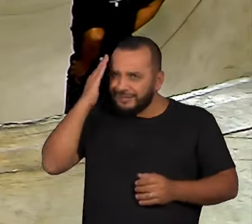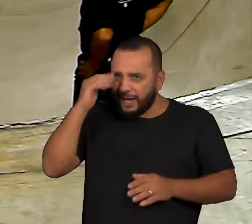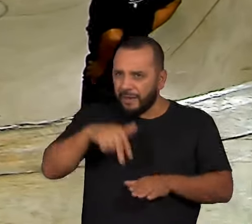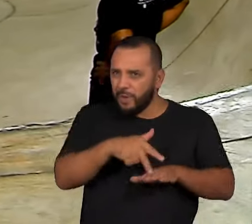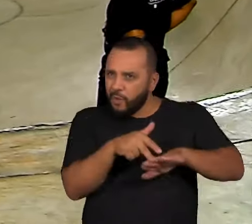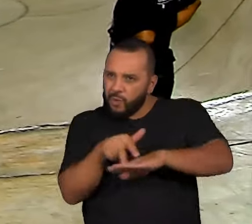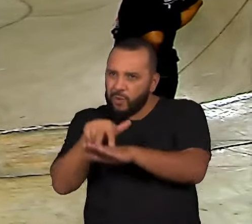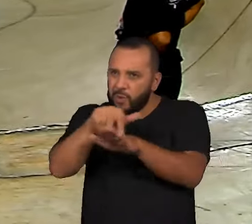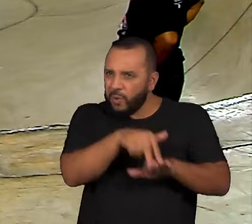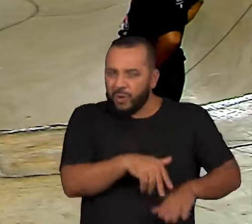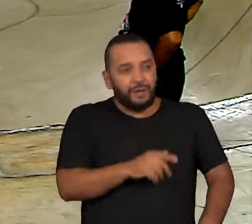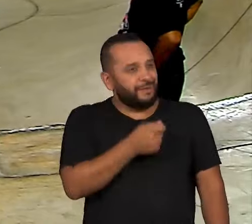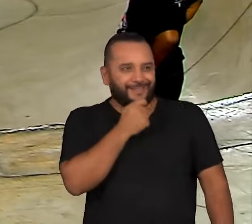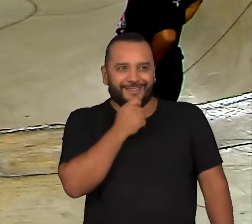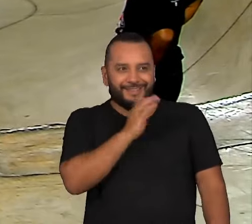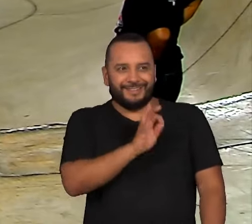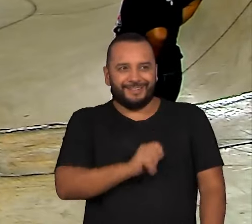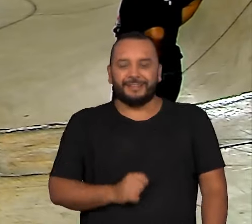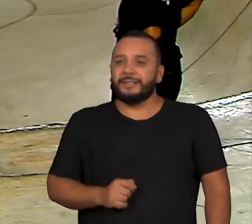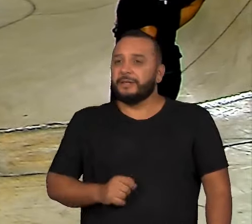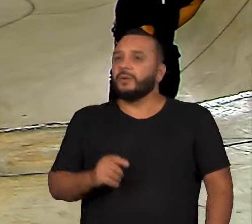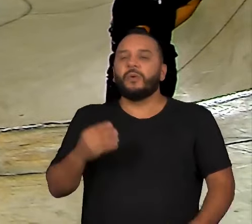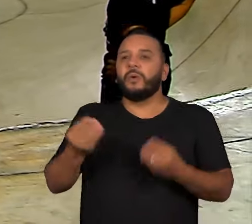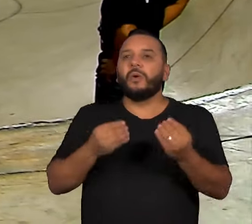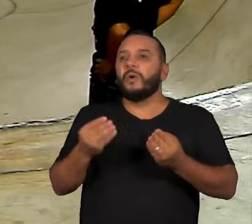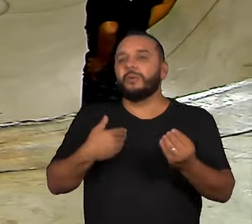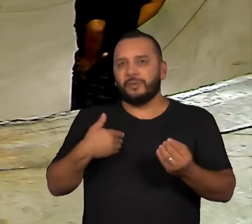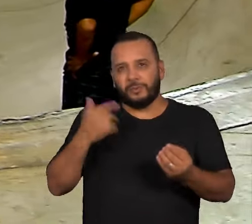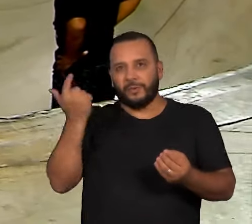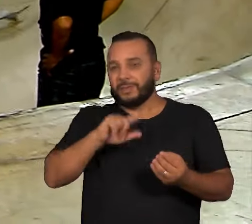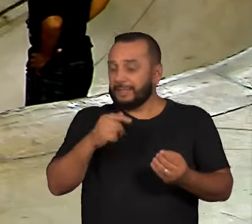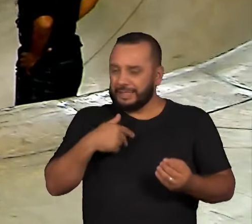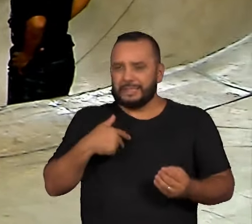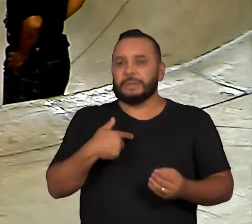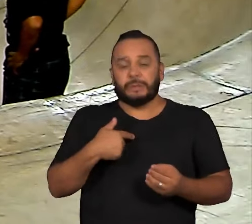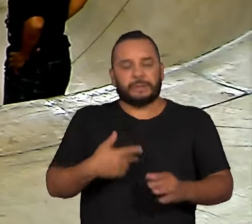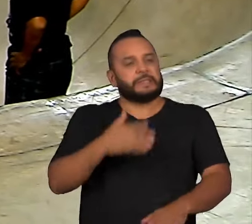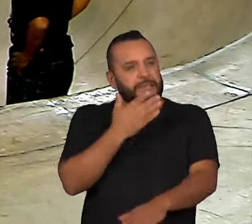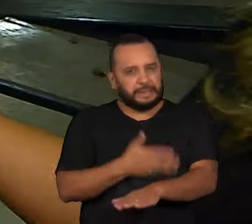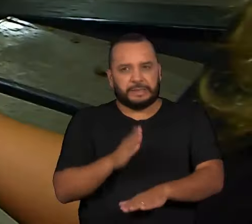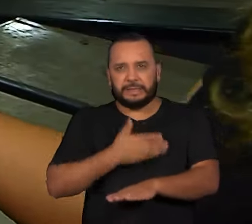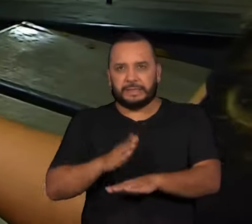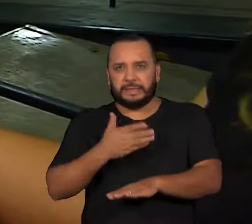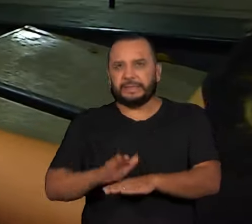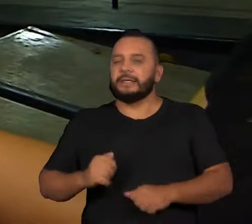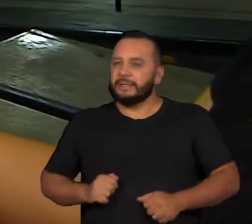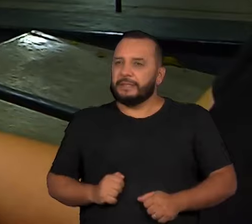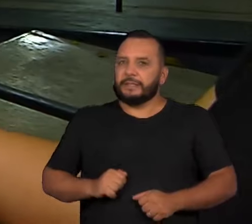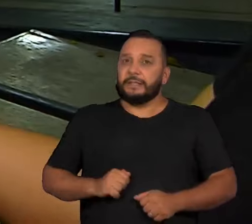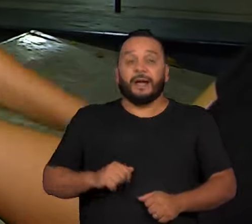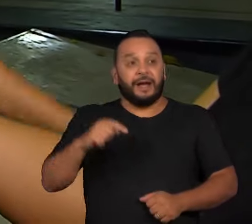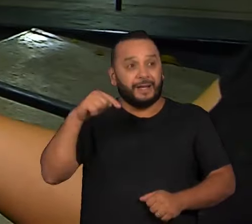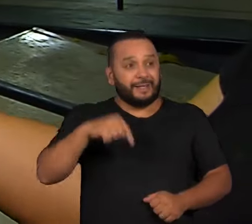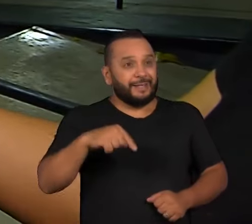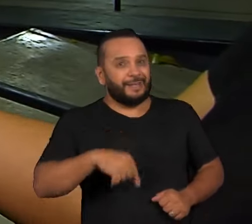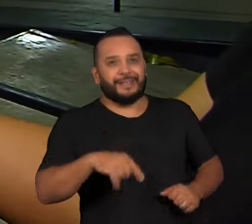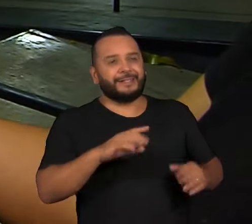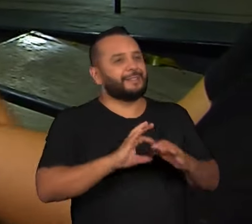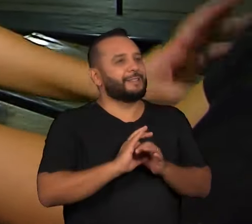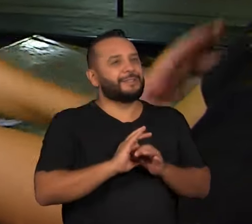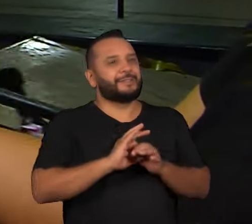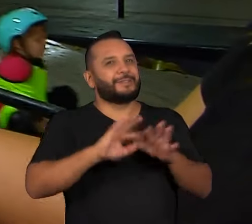E aí, o que você vai fazer pra chegar a esse objetivo? Treinar bastante, né? Ah, é diferente, porque aqui elas chegam, elas se soltam,